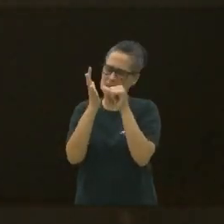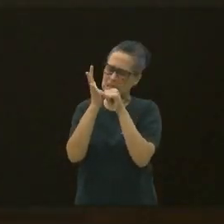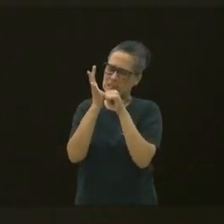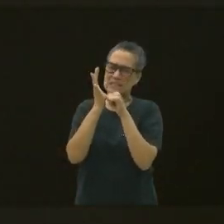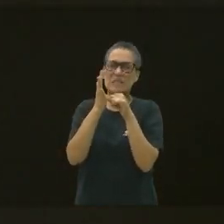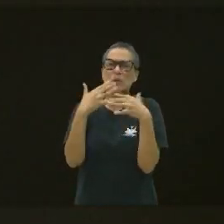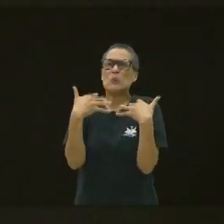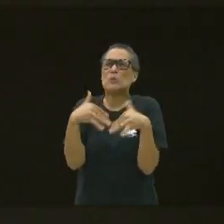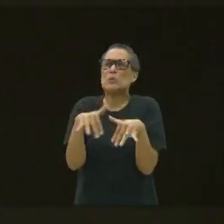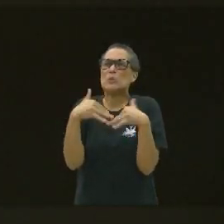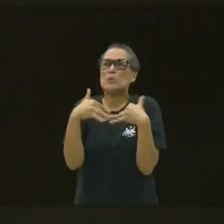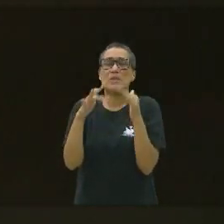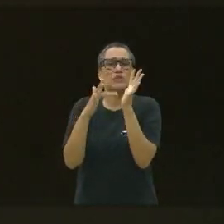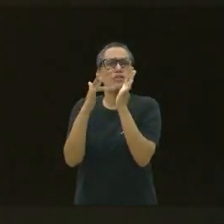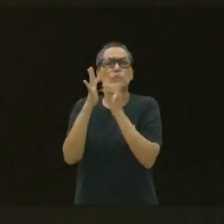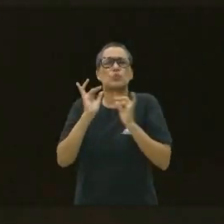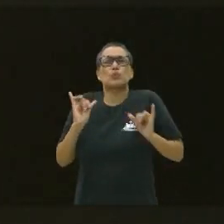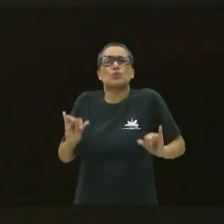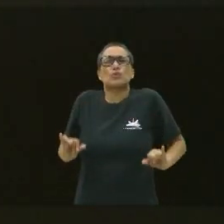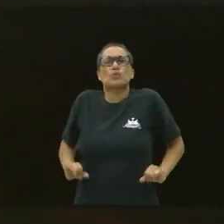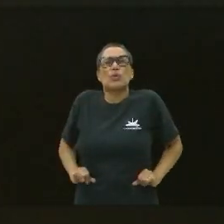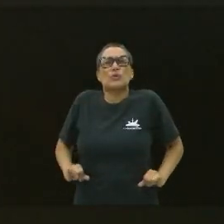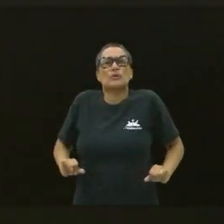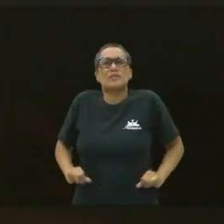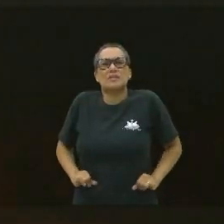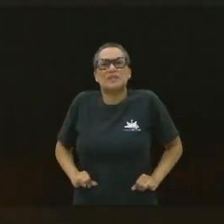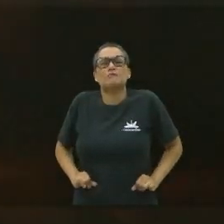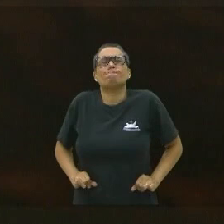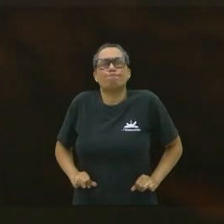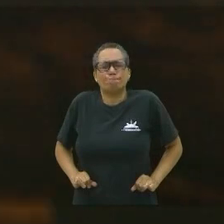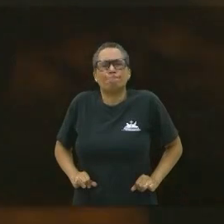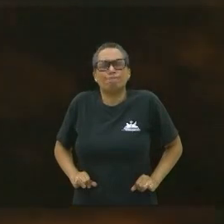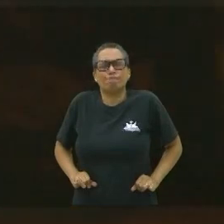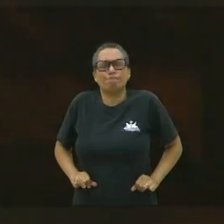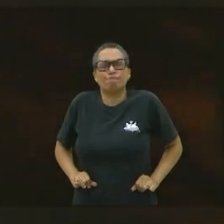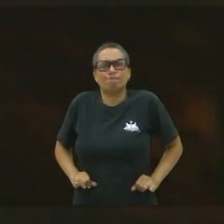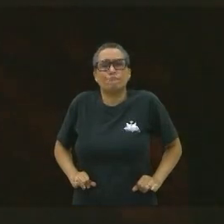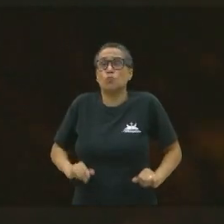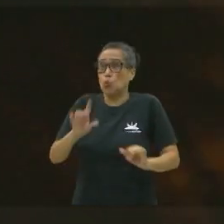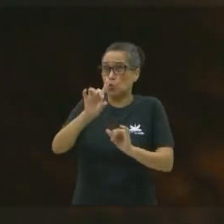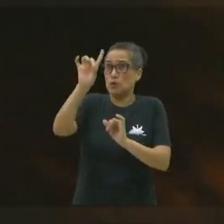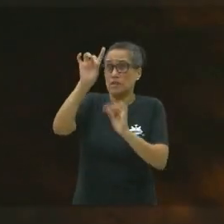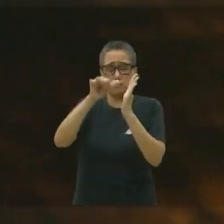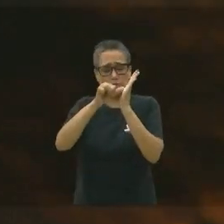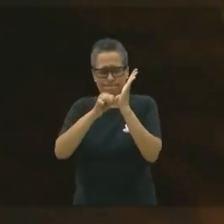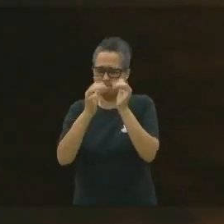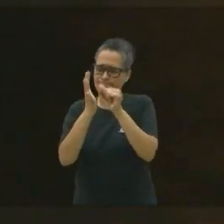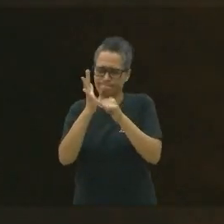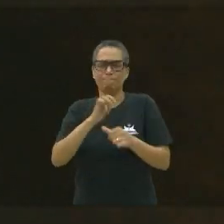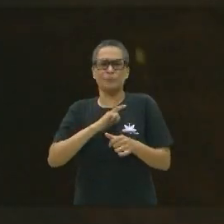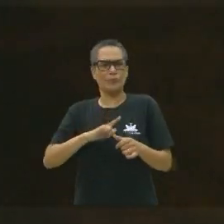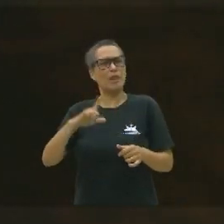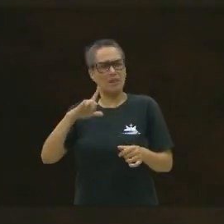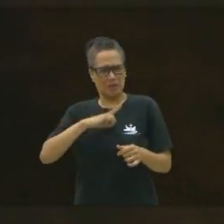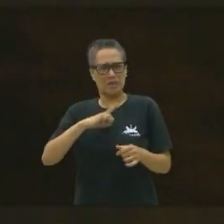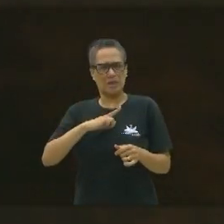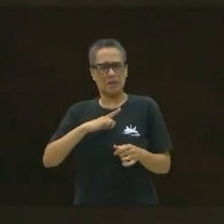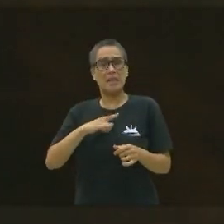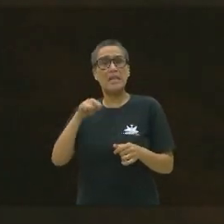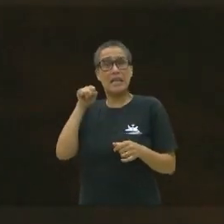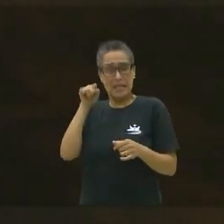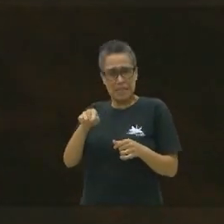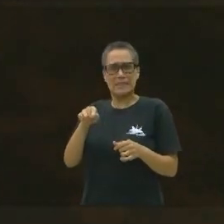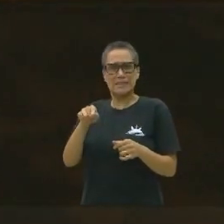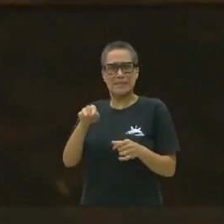Deus chagado. Mas é esta beleza, meus queridos, esta é a vitória.